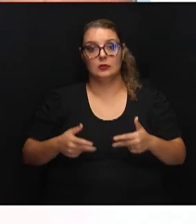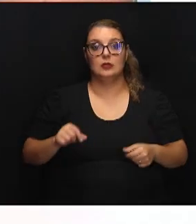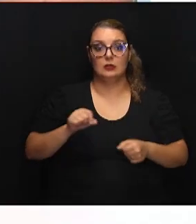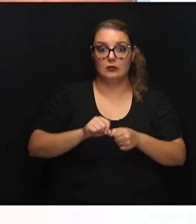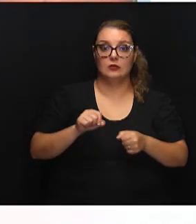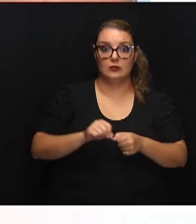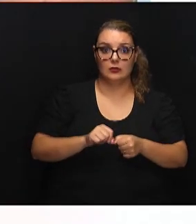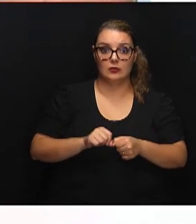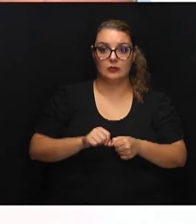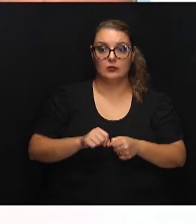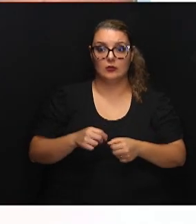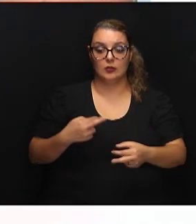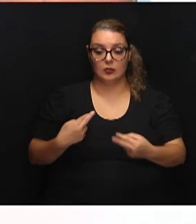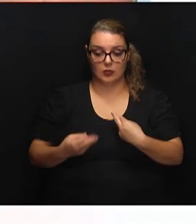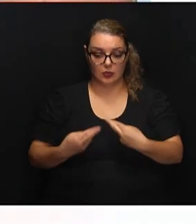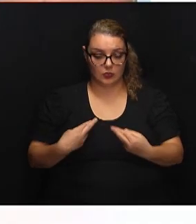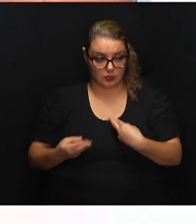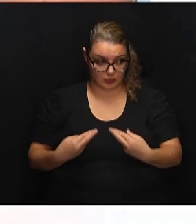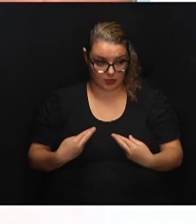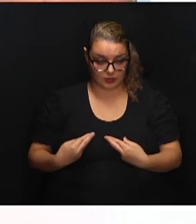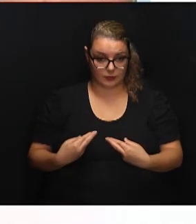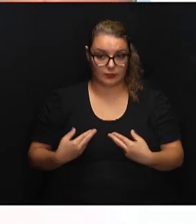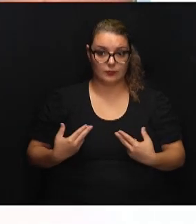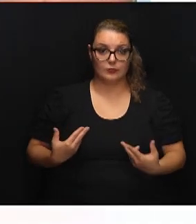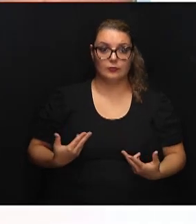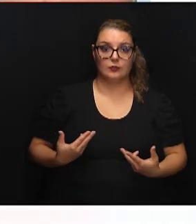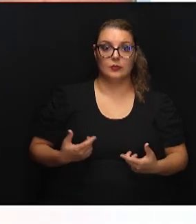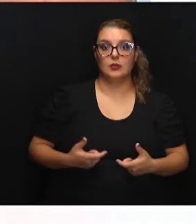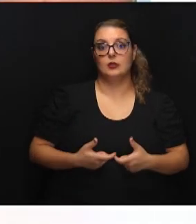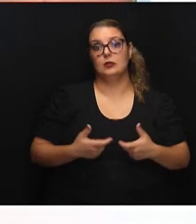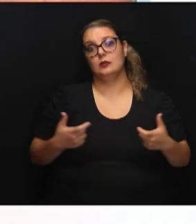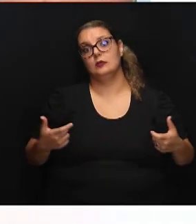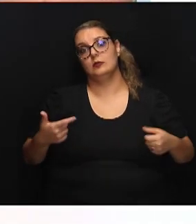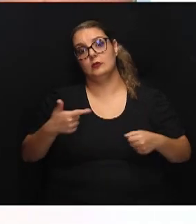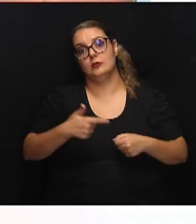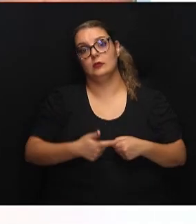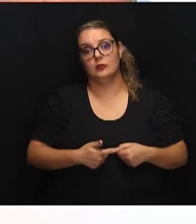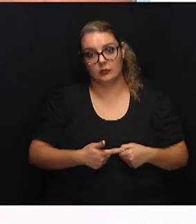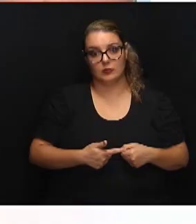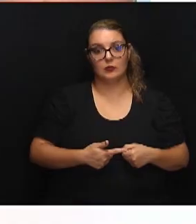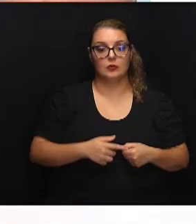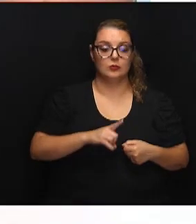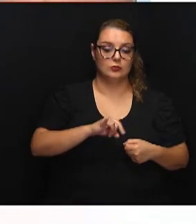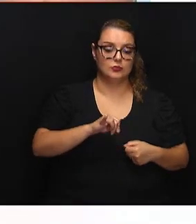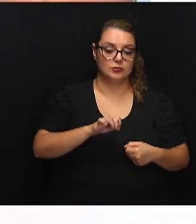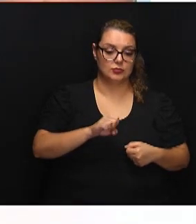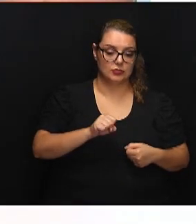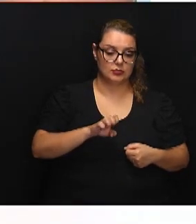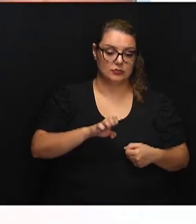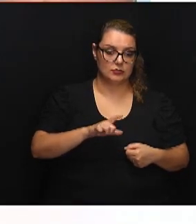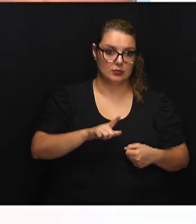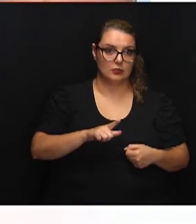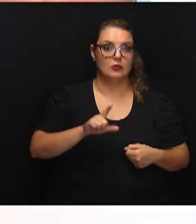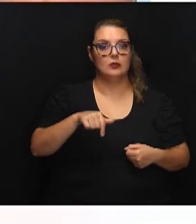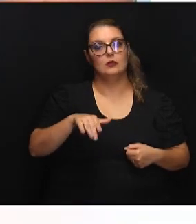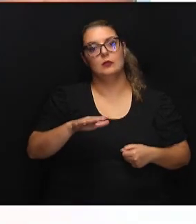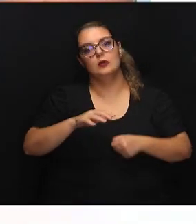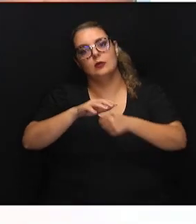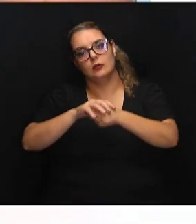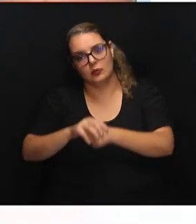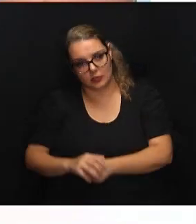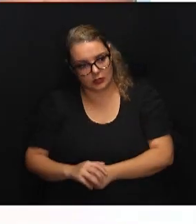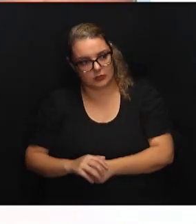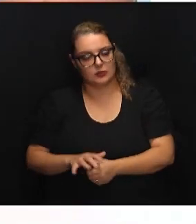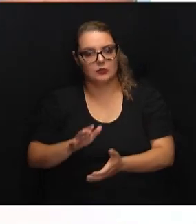modal rodoviário, então aumento no preço da gasolina e do diesel é mais uma pressão sobre o